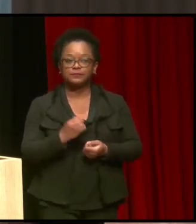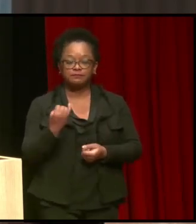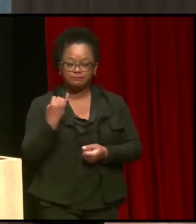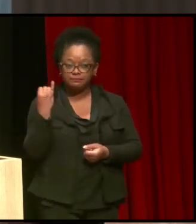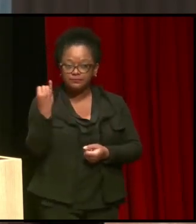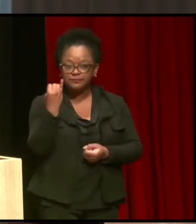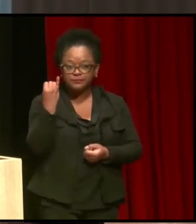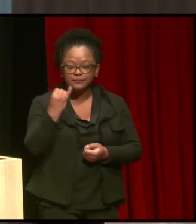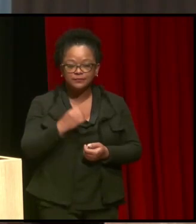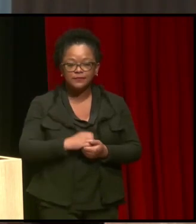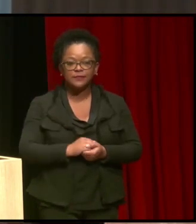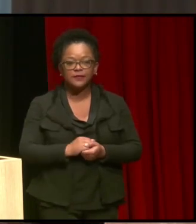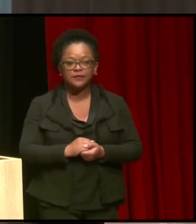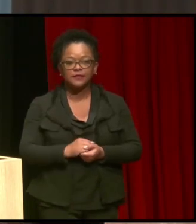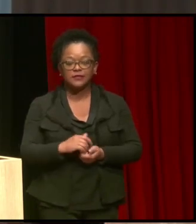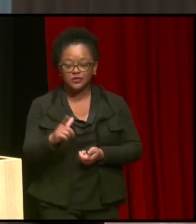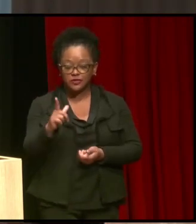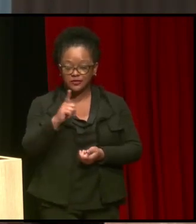a Bíblia.